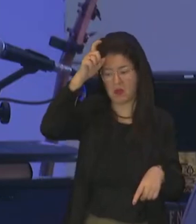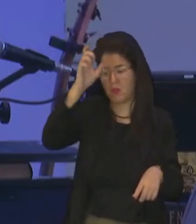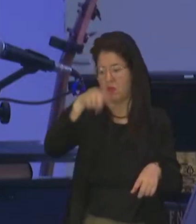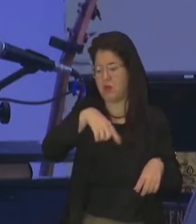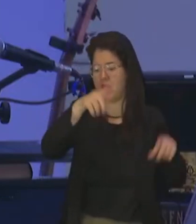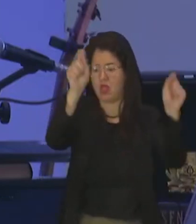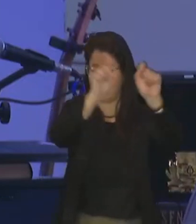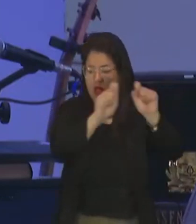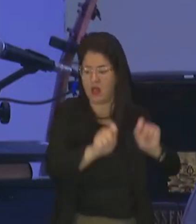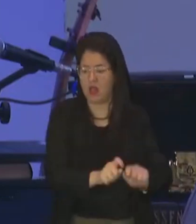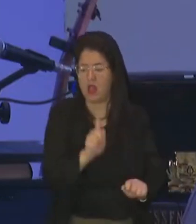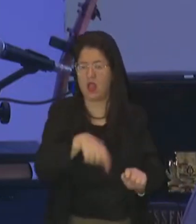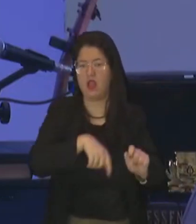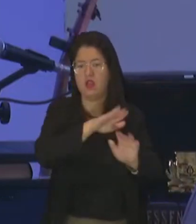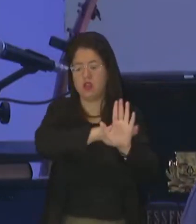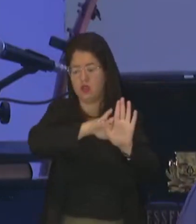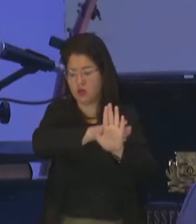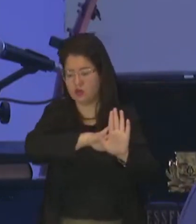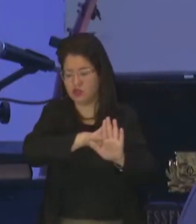são ideologias,